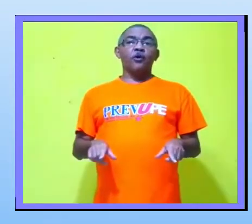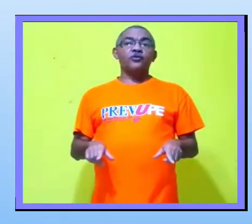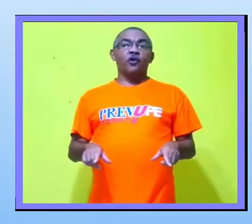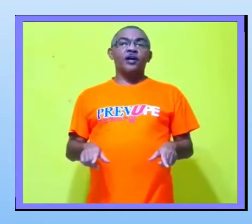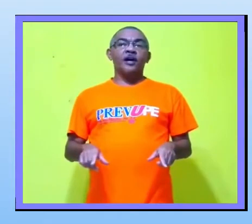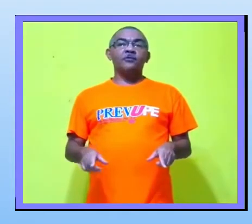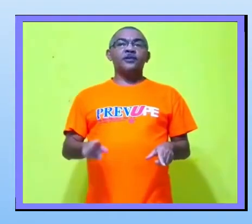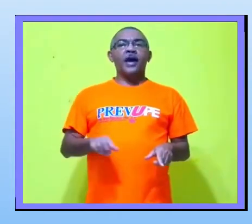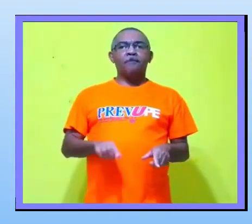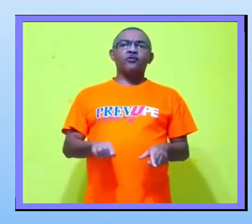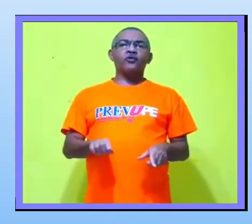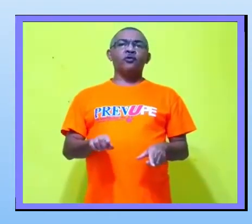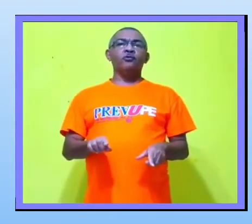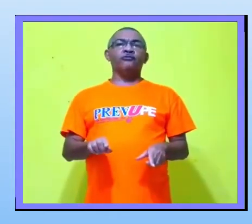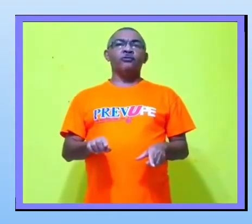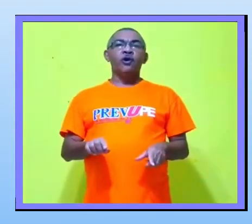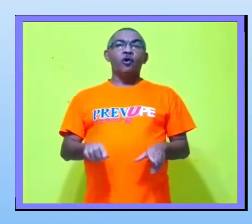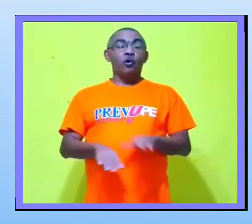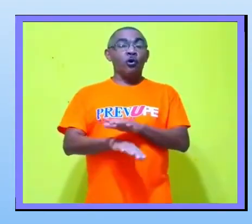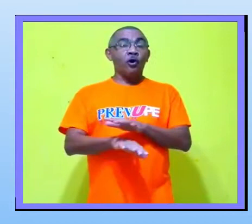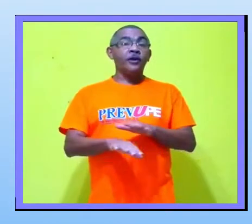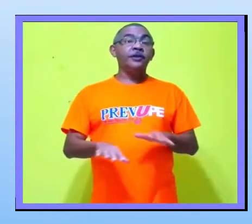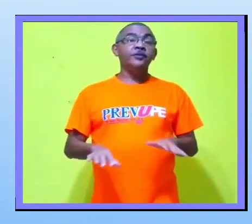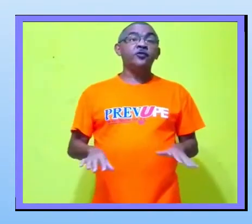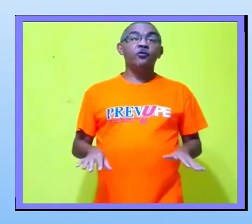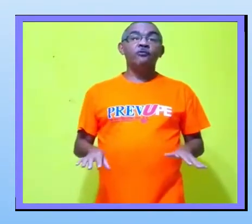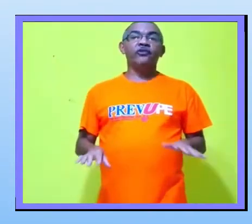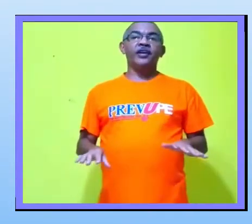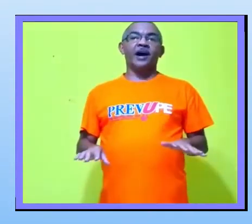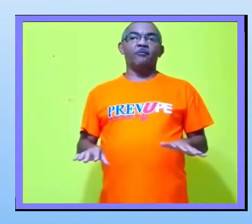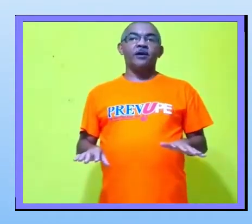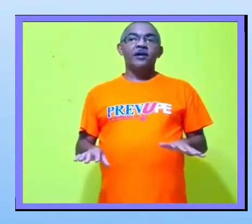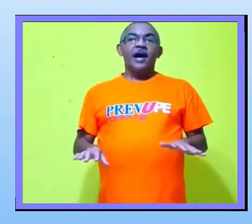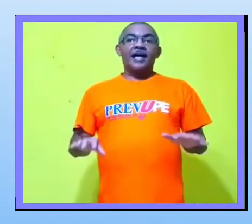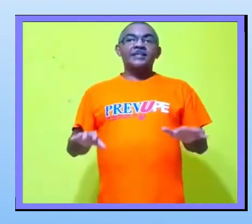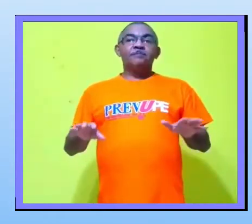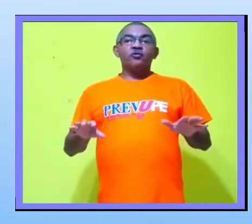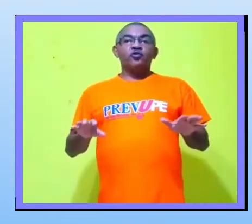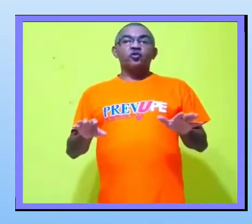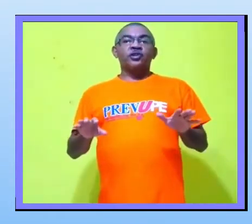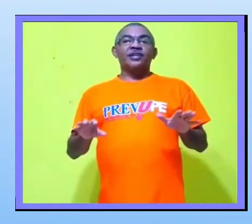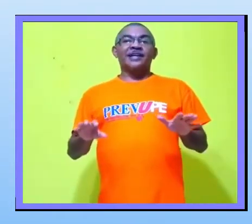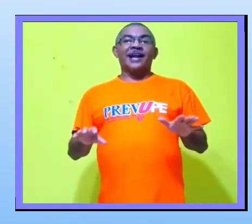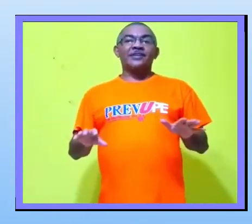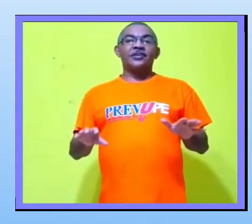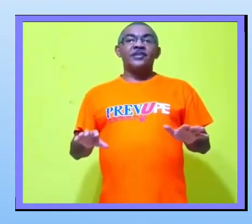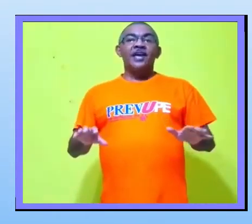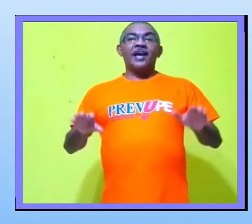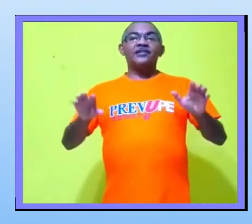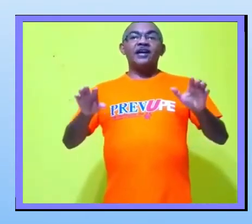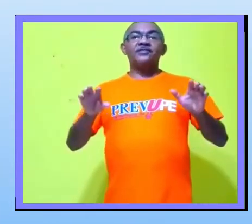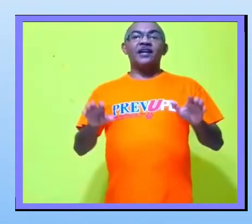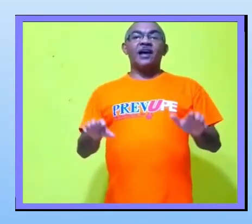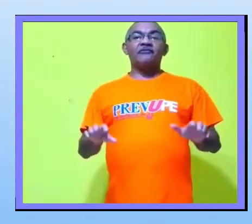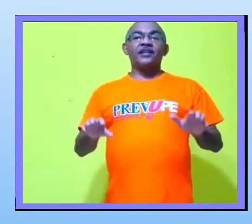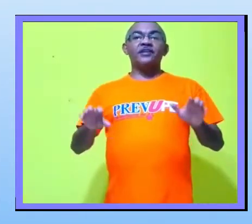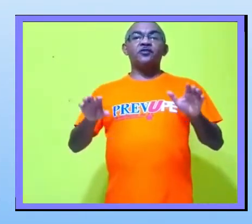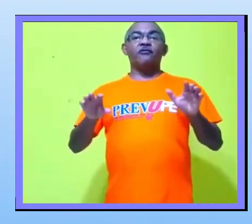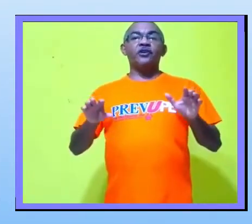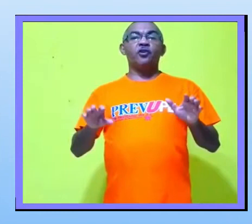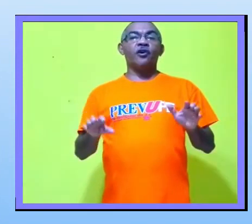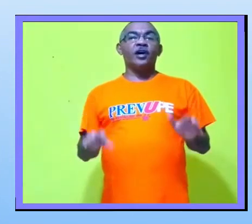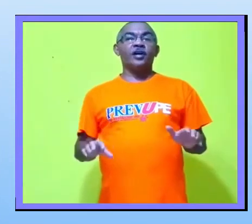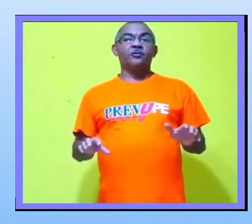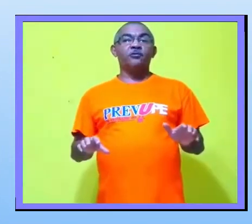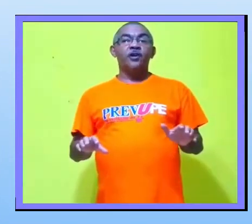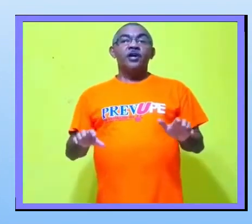dos compostos orgânicos é pouco solúvel ou insolúvel em água. As mãos sujas de graxas, elas devem ser lavadas em